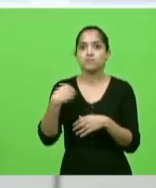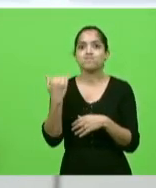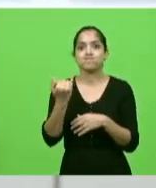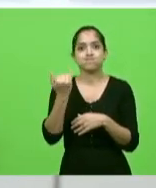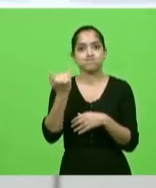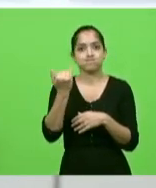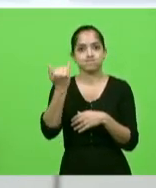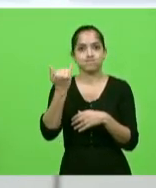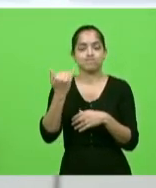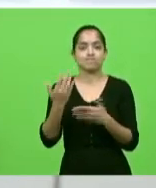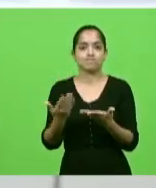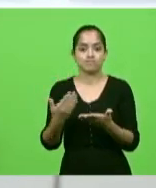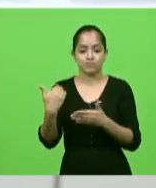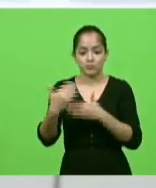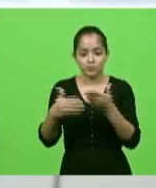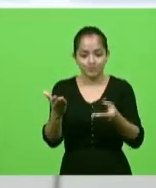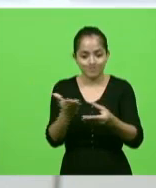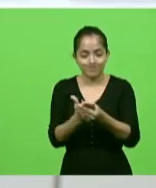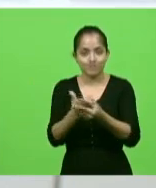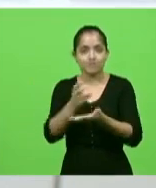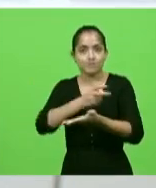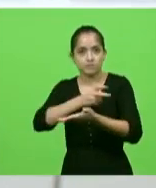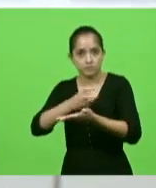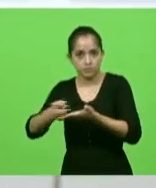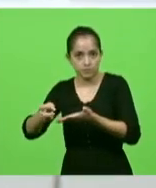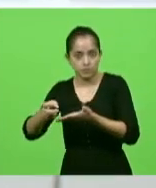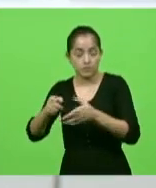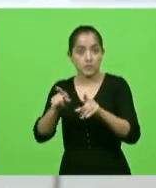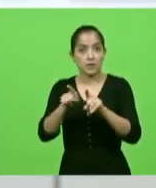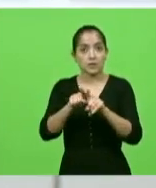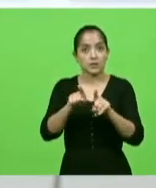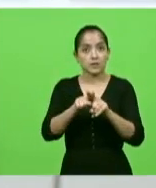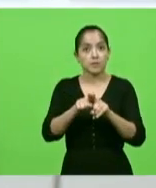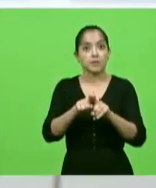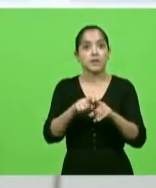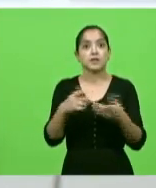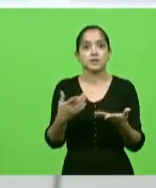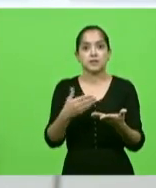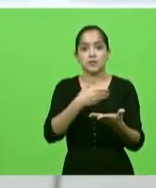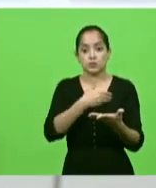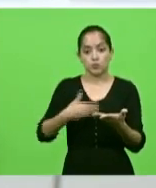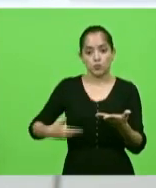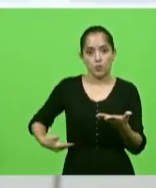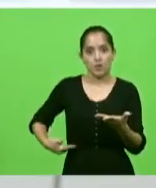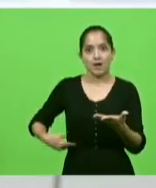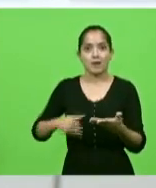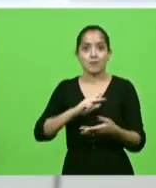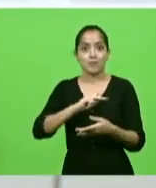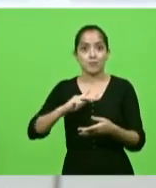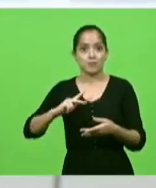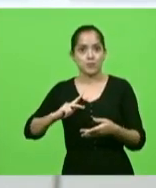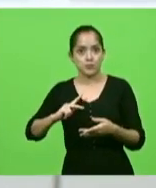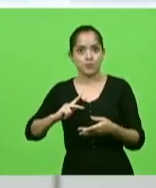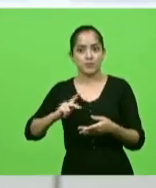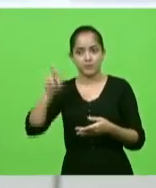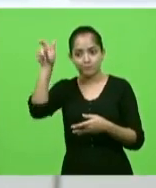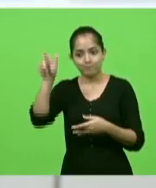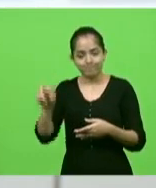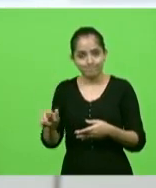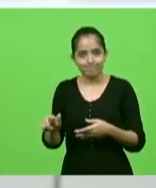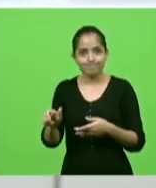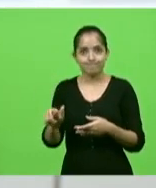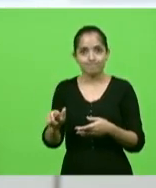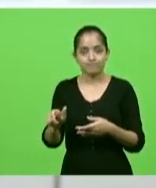Nobre missão do processo de impeachment que arredar do cargo público o homem nocivo que não se compara